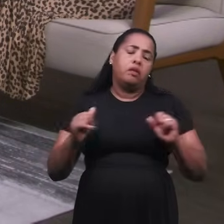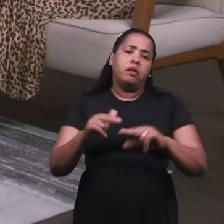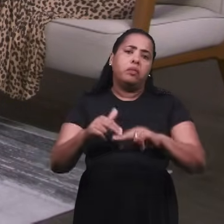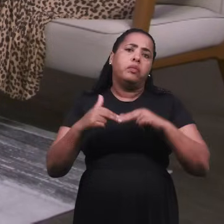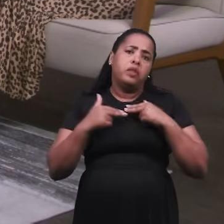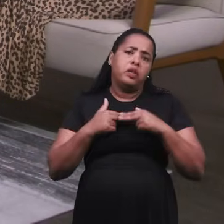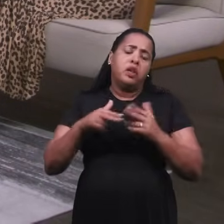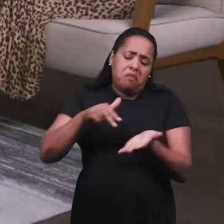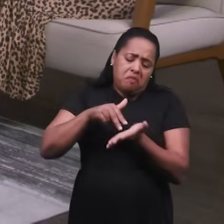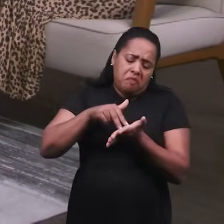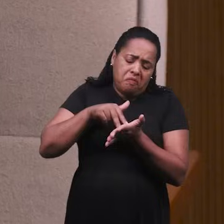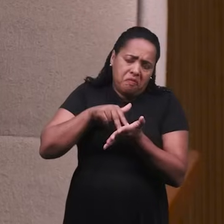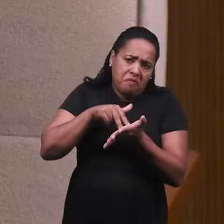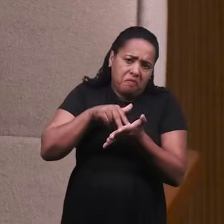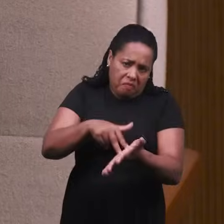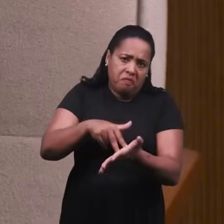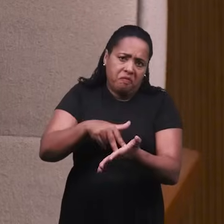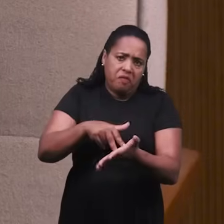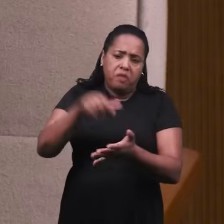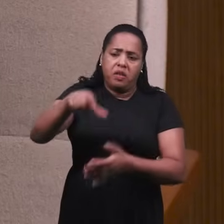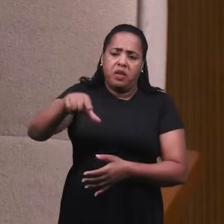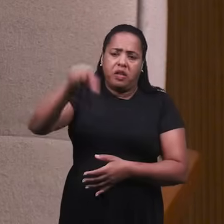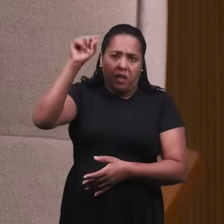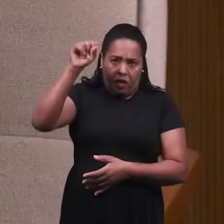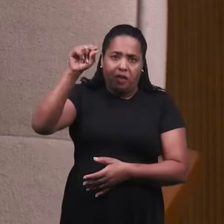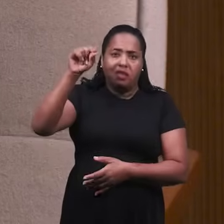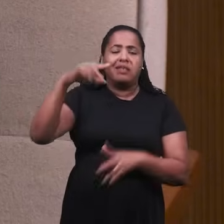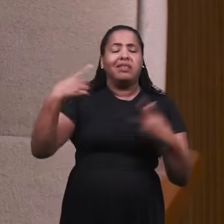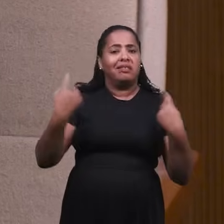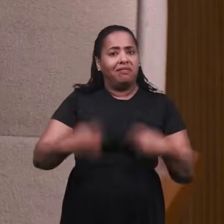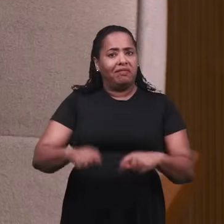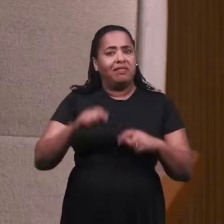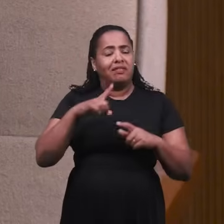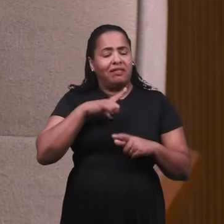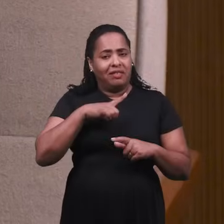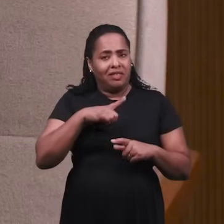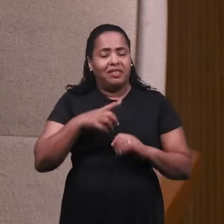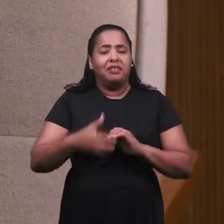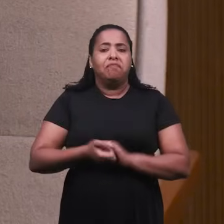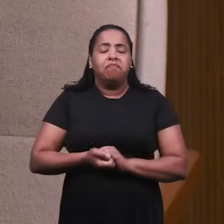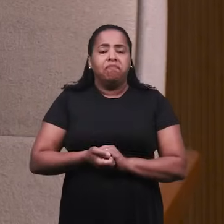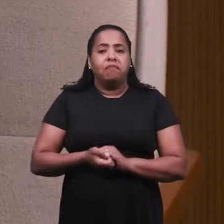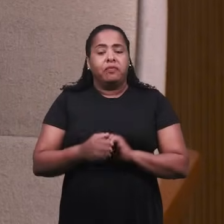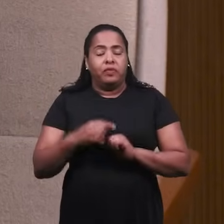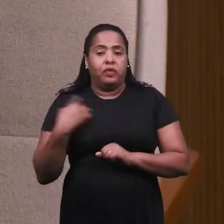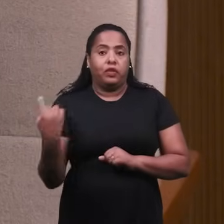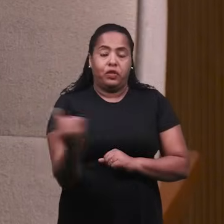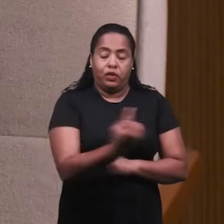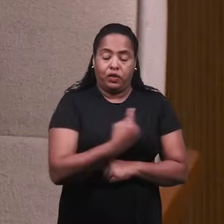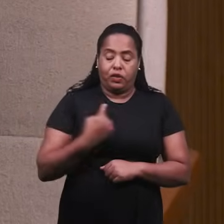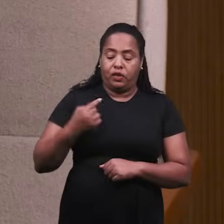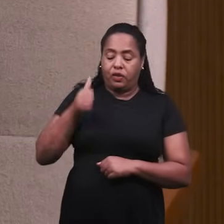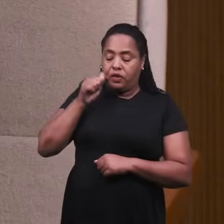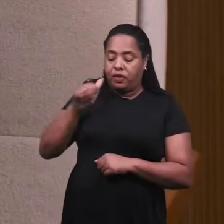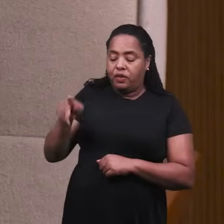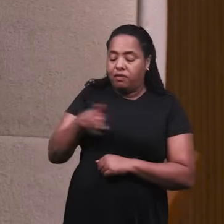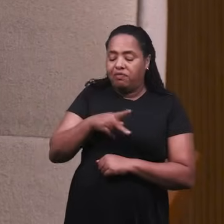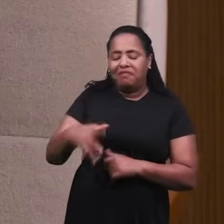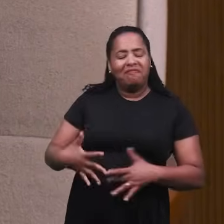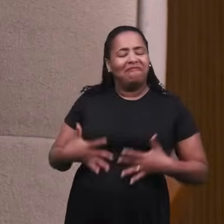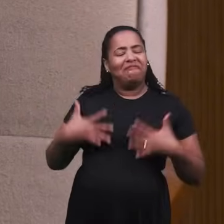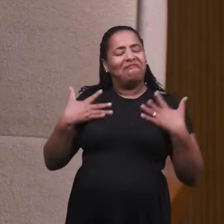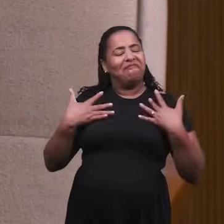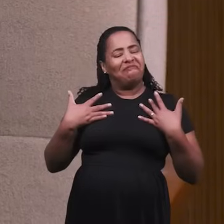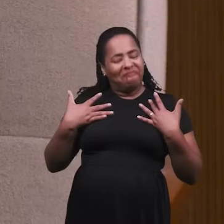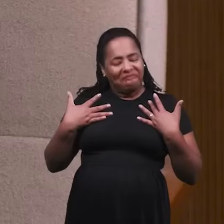eles estarão firmes nas decisões que eles têm que tomar. Então, nós como professoras, é